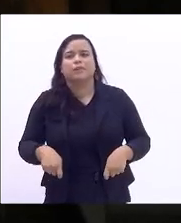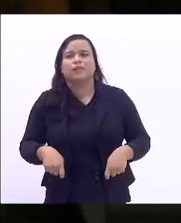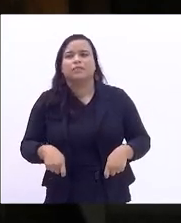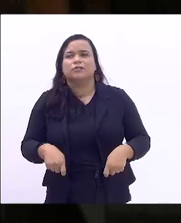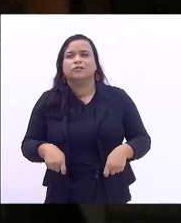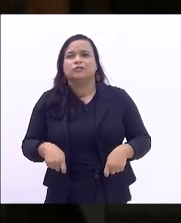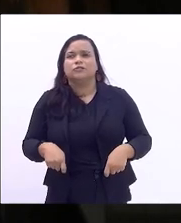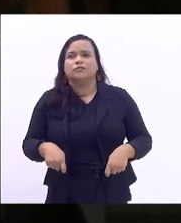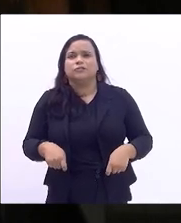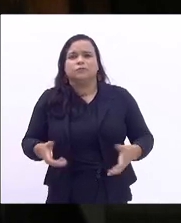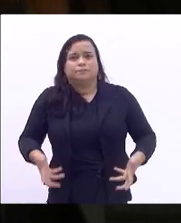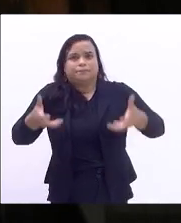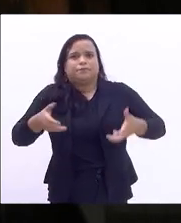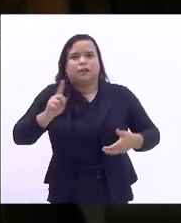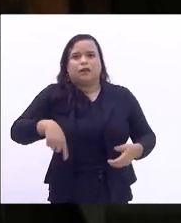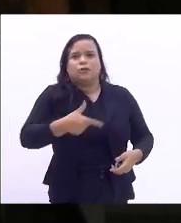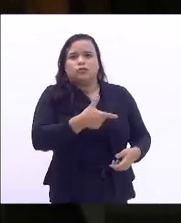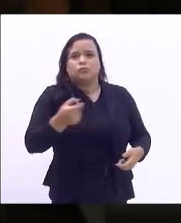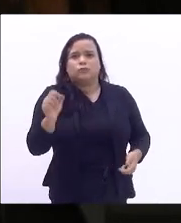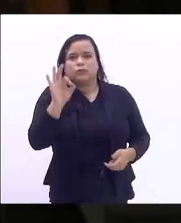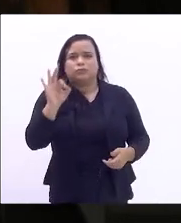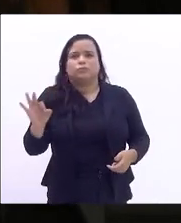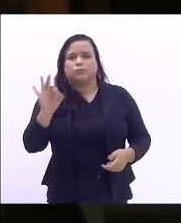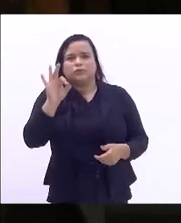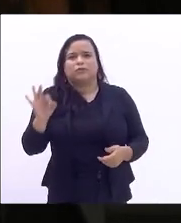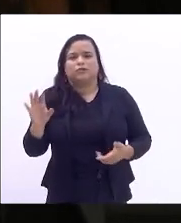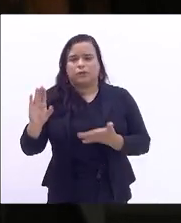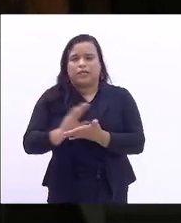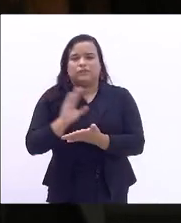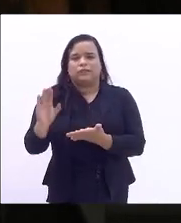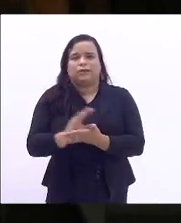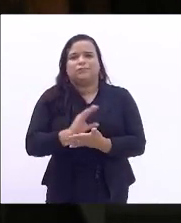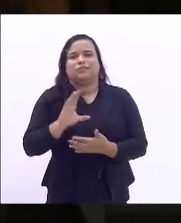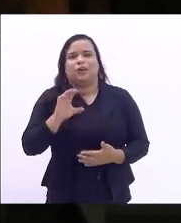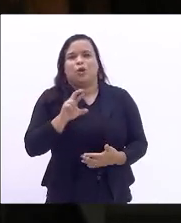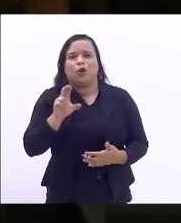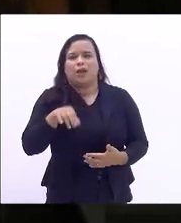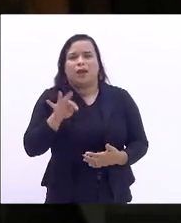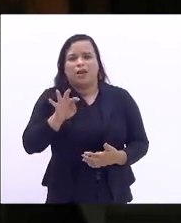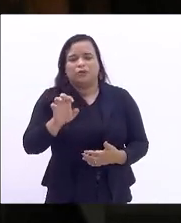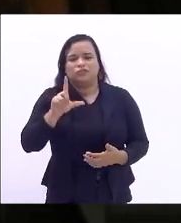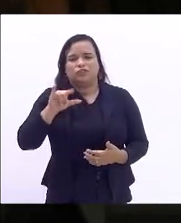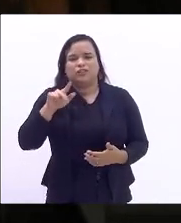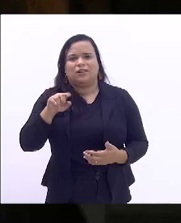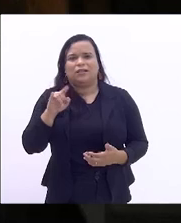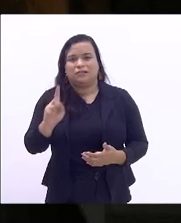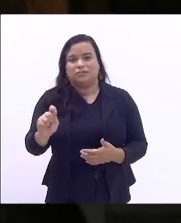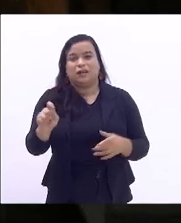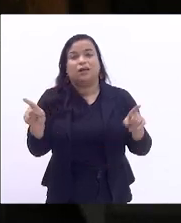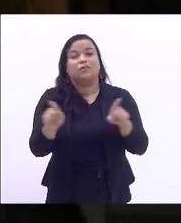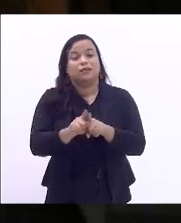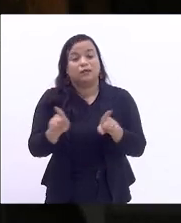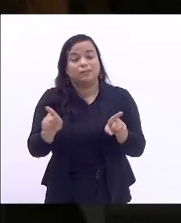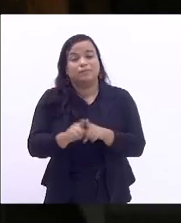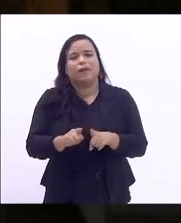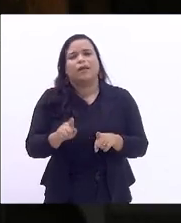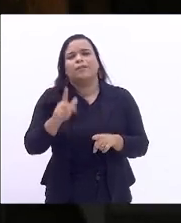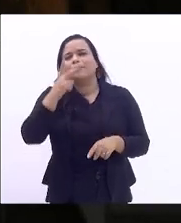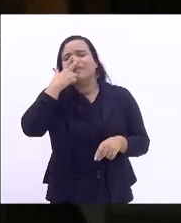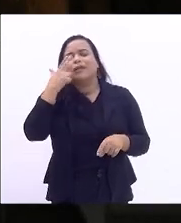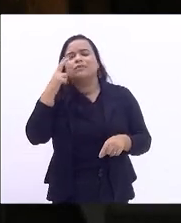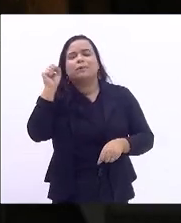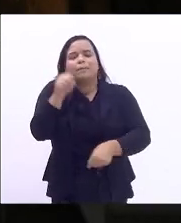que a duzentos por cento da receita corrente líquida mas ainda reprime os